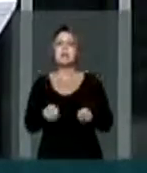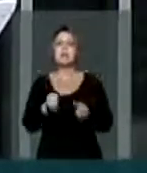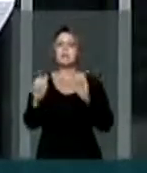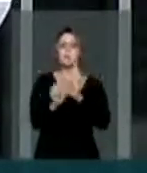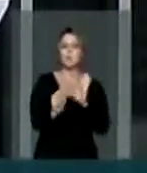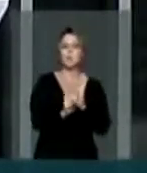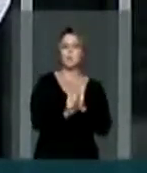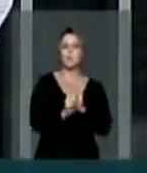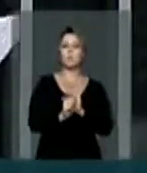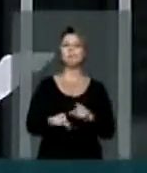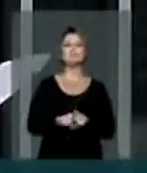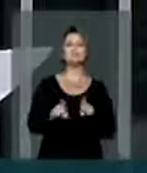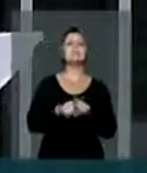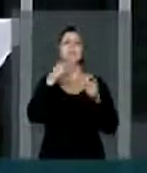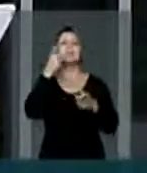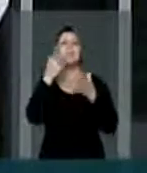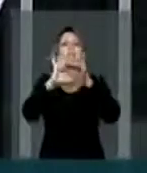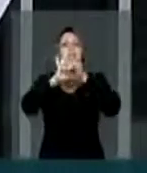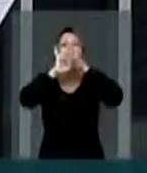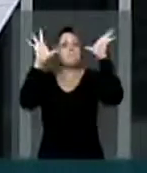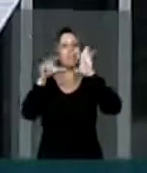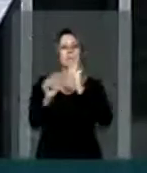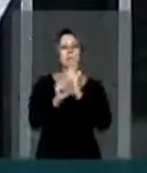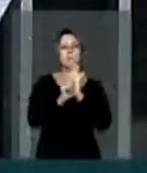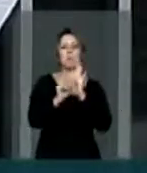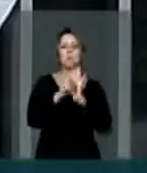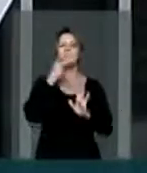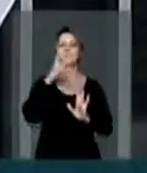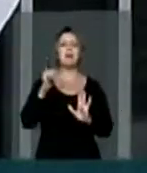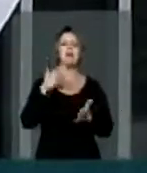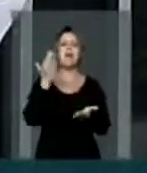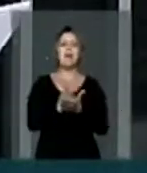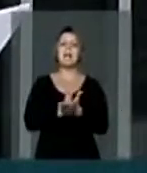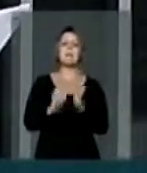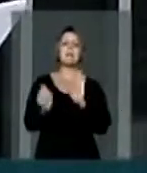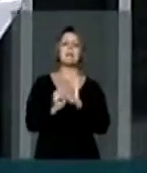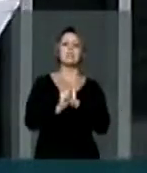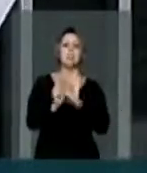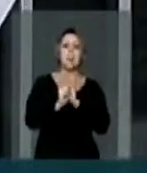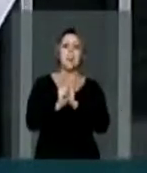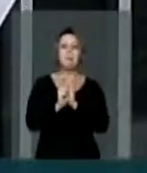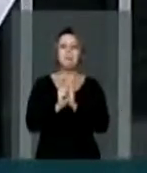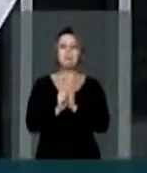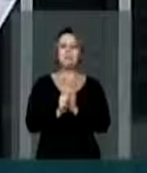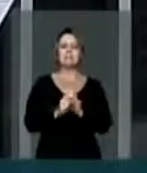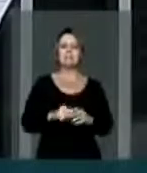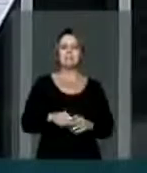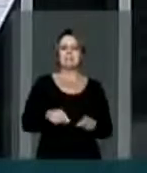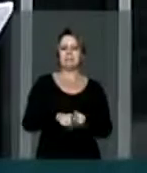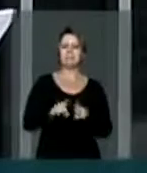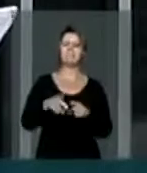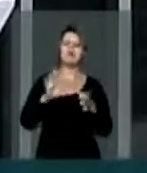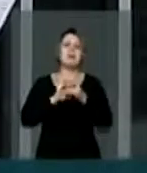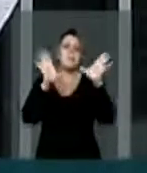drogas ilícitas argumentam que a legalização irá acabar com o tráfico de drogas e reduzir o seu uso, dando